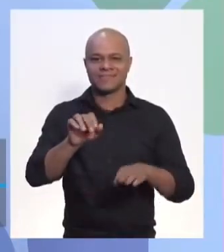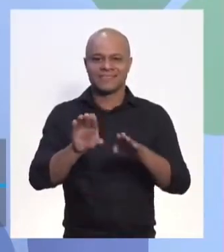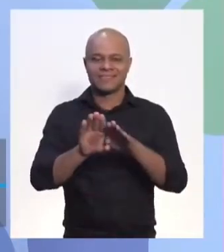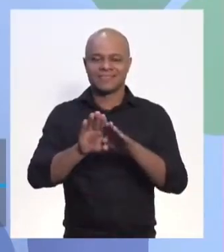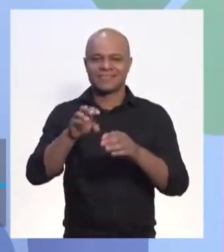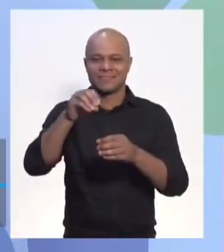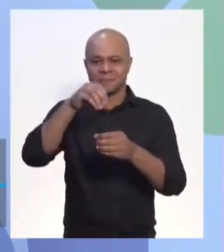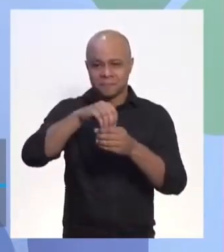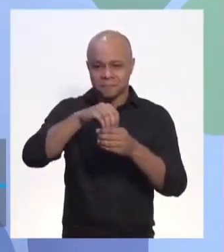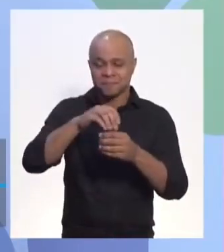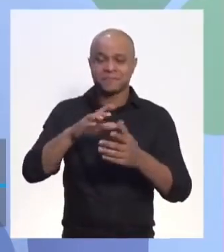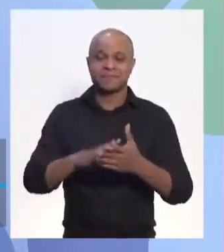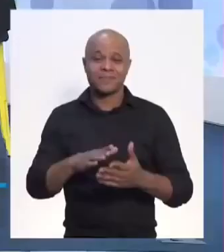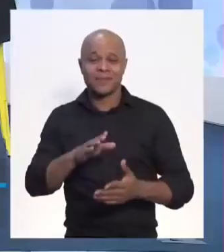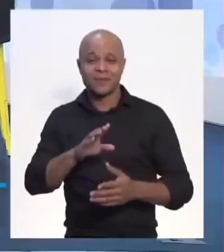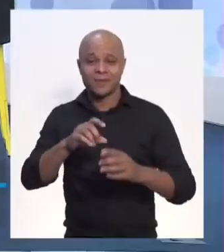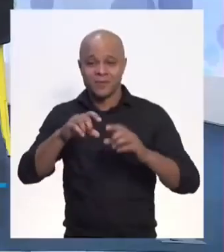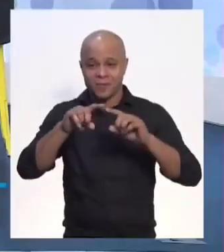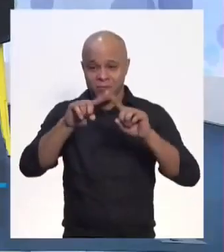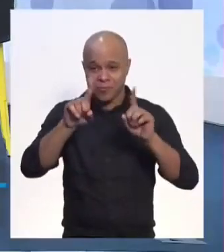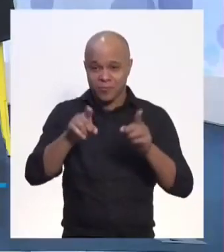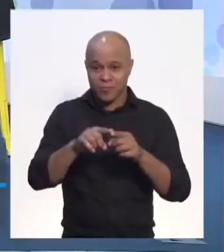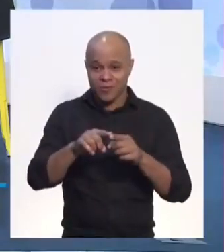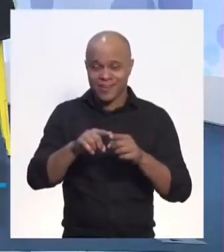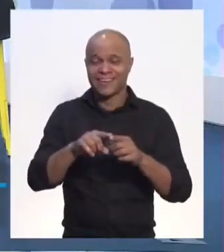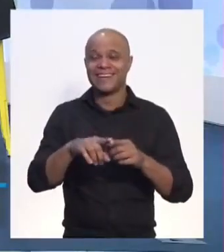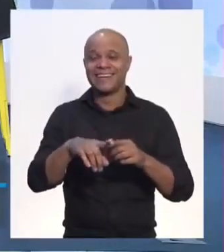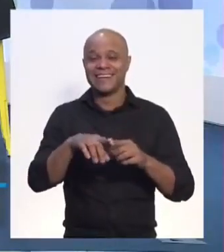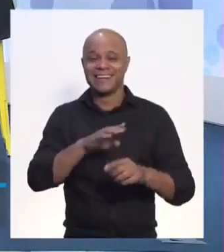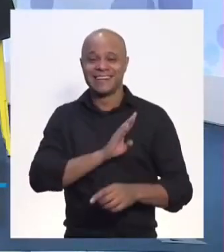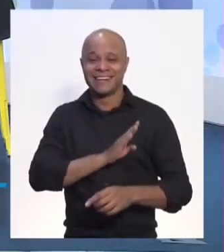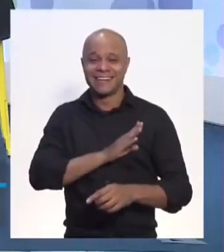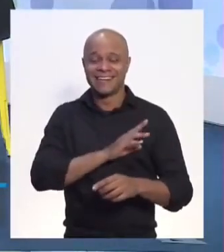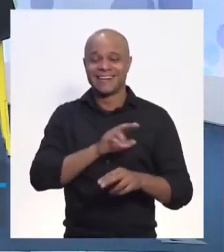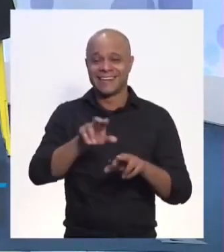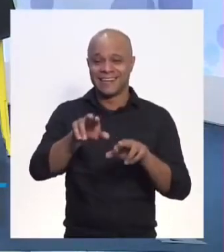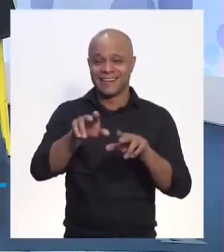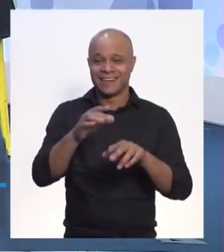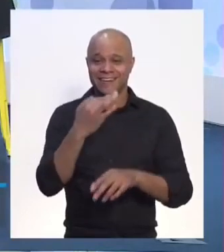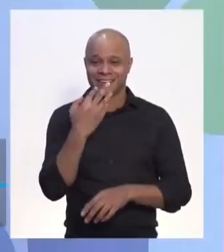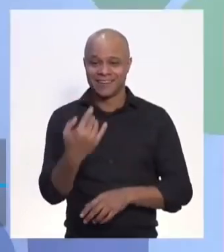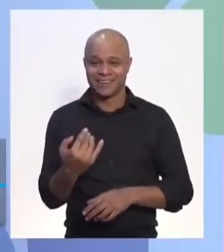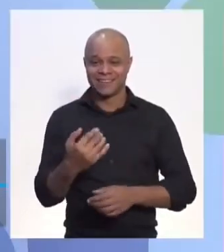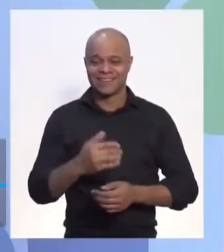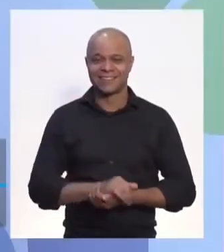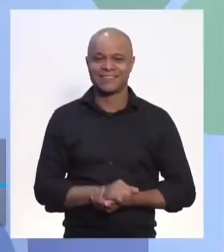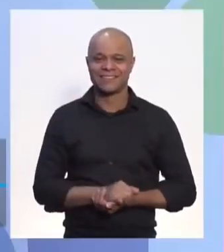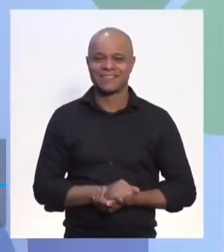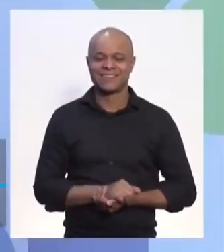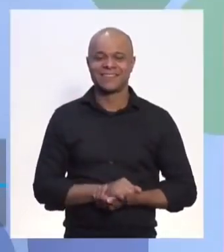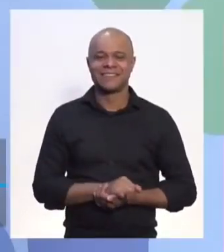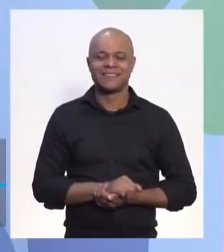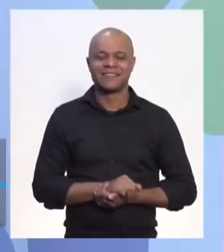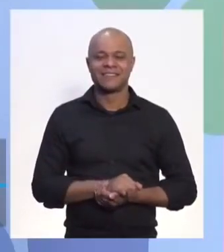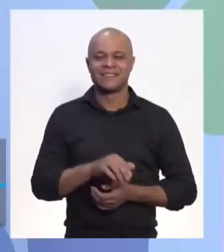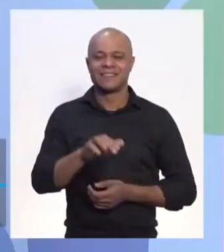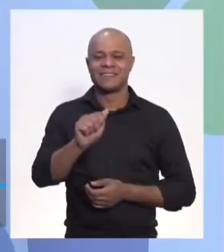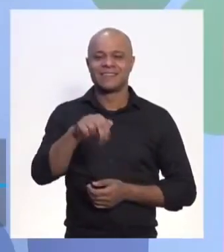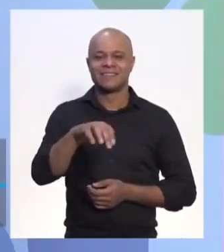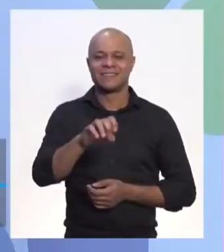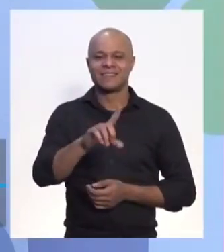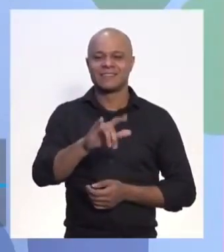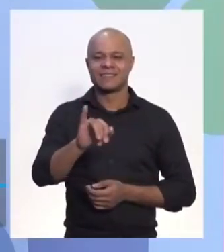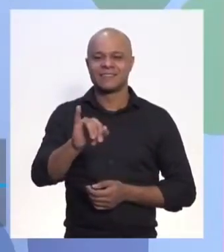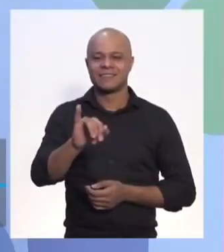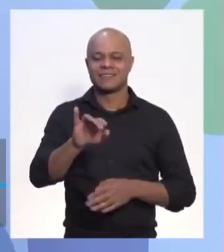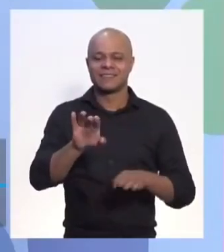legal. os coraçõezinhos e os emojis correspondentes às cores. Bacana. A Anneli, ela